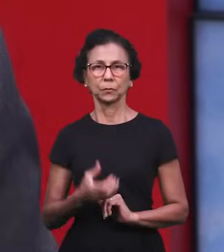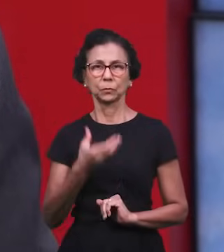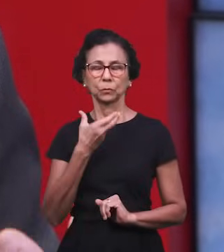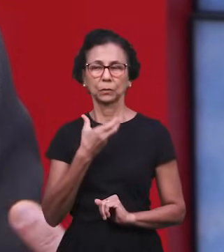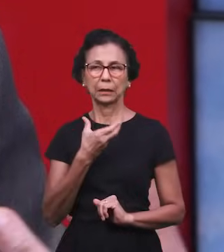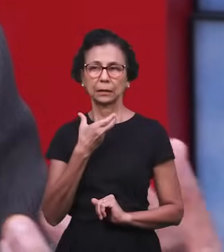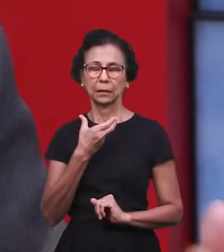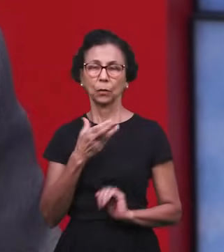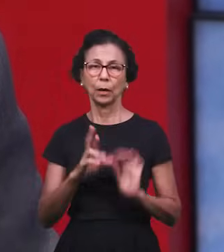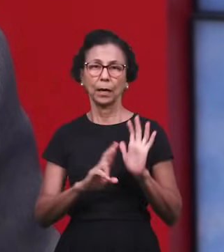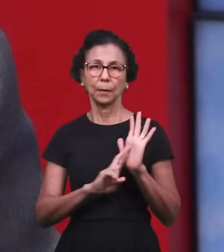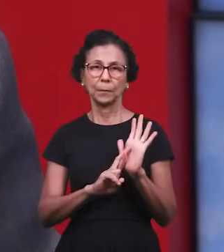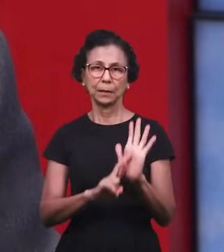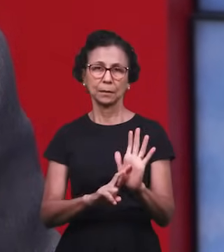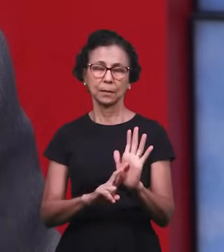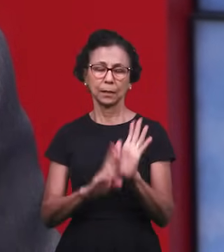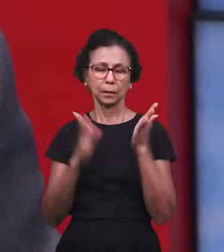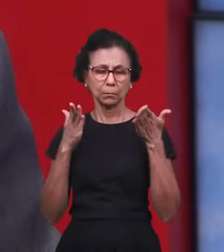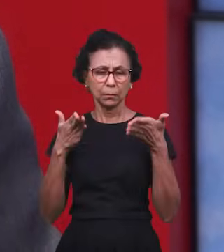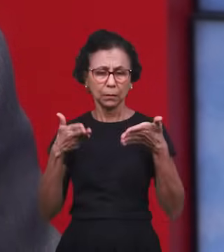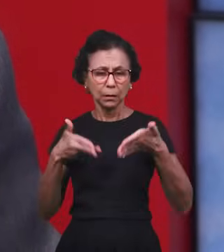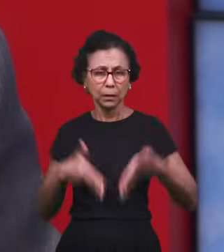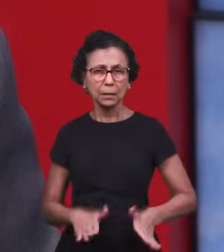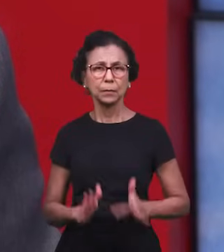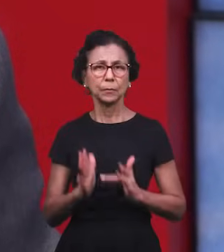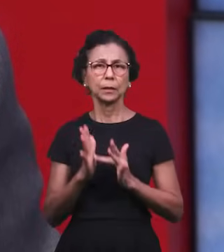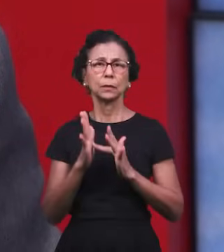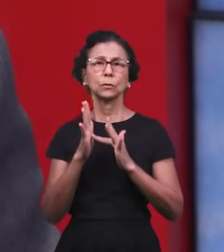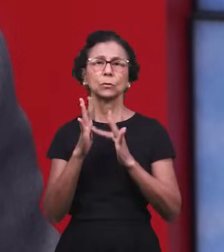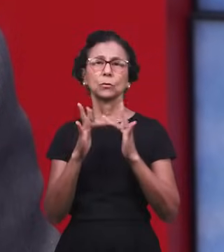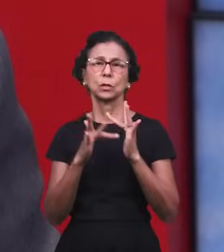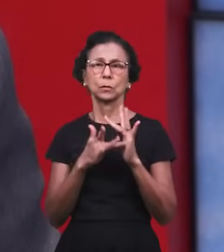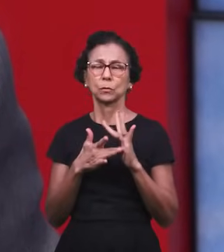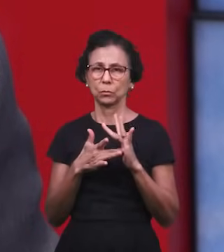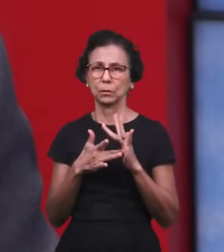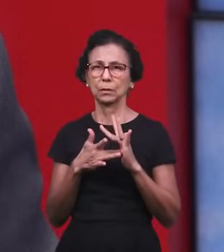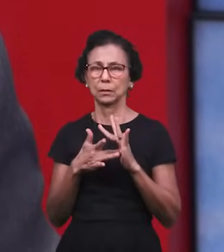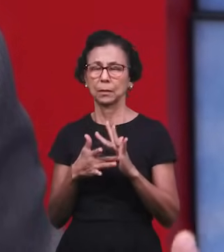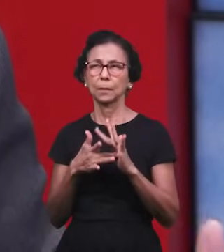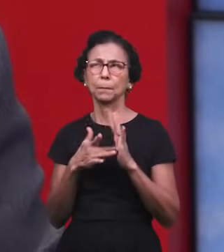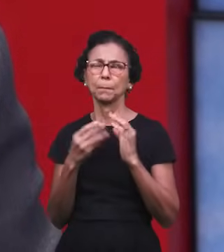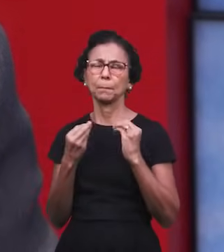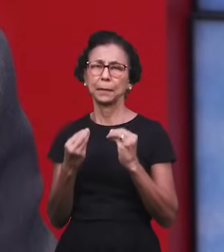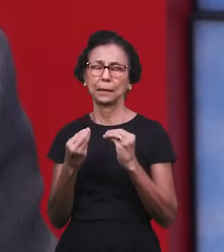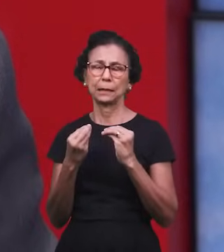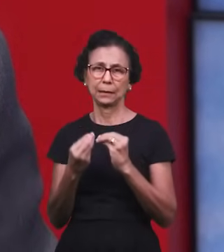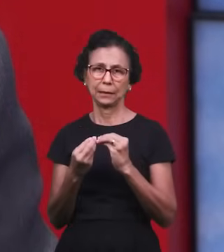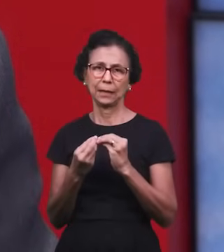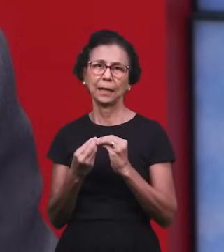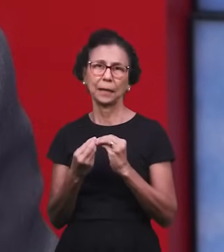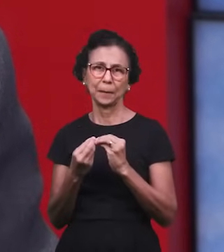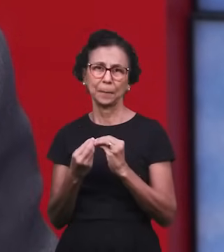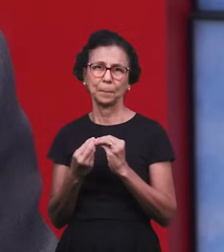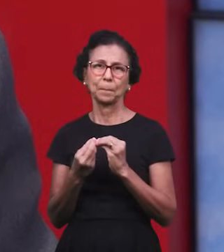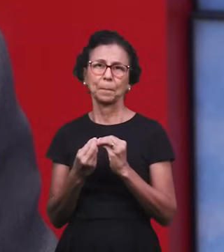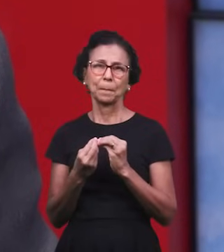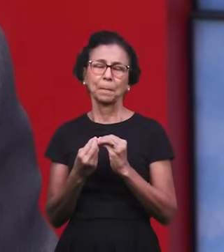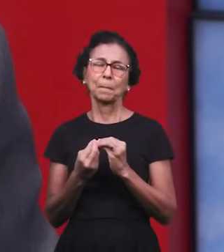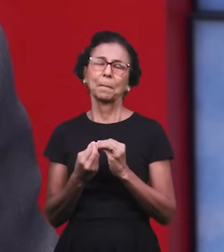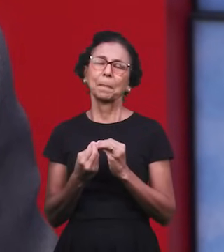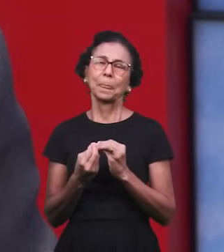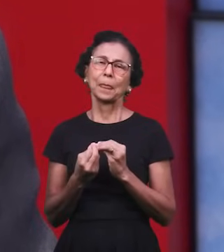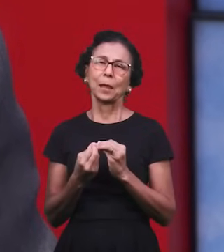as boas novas de Deus para as nossas vidas, para mudar a nossa vida.